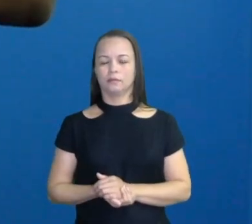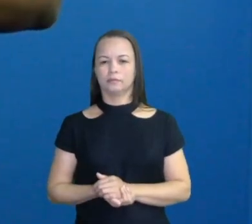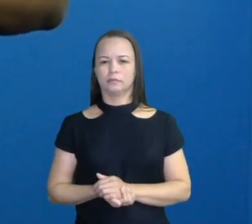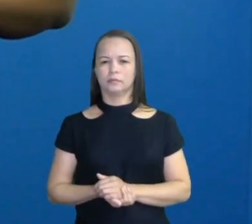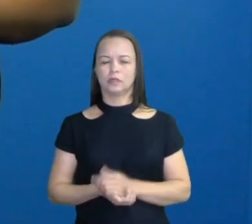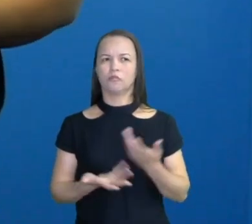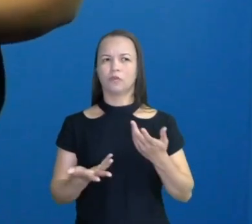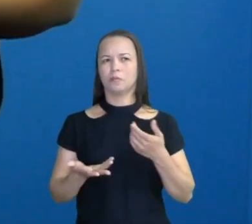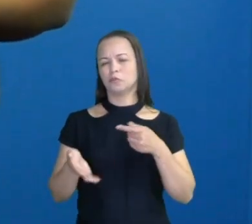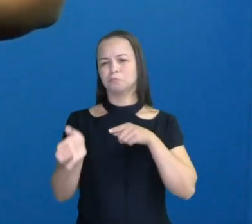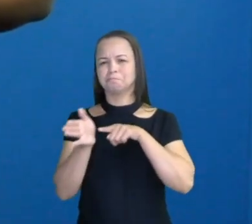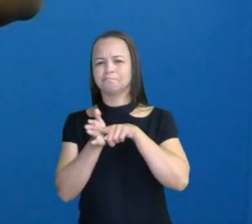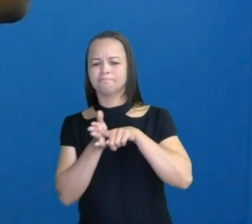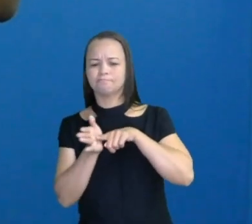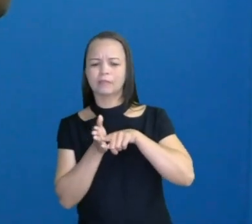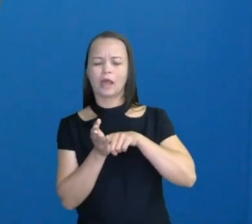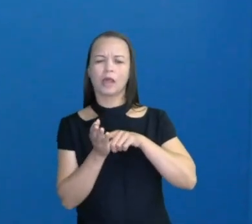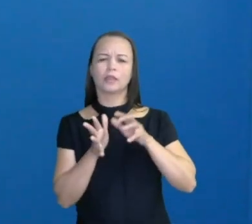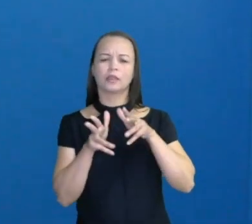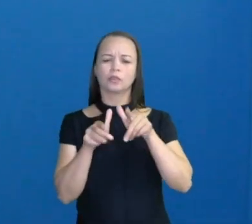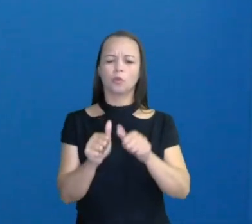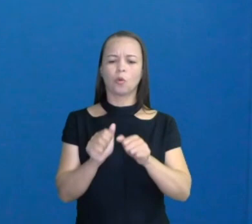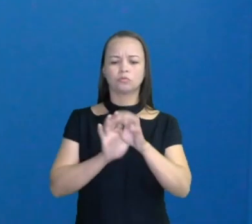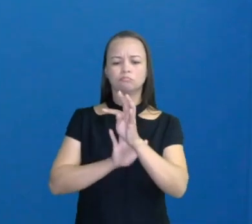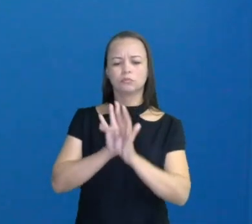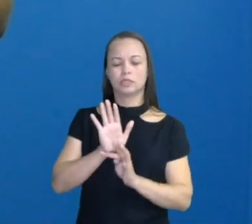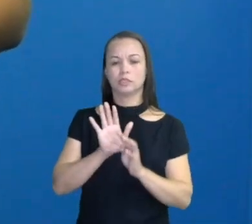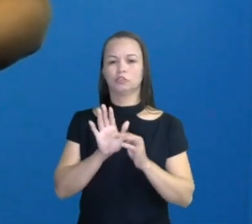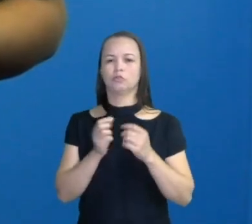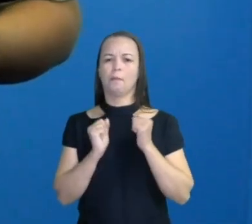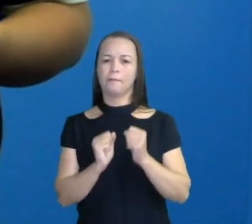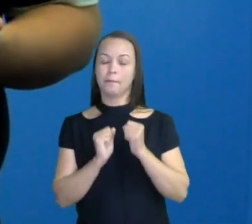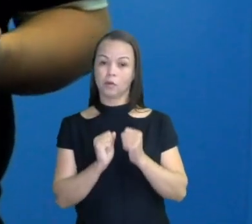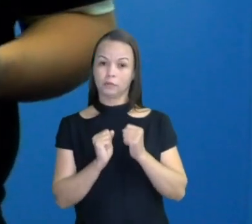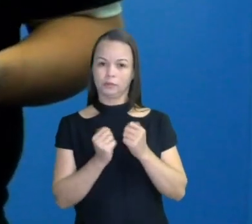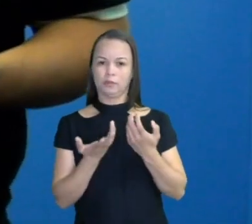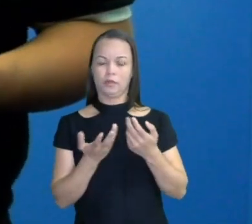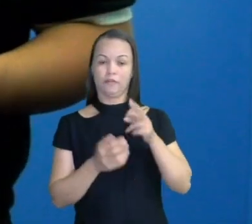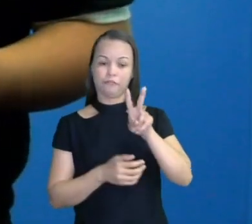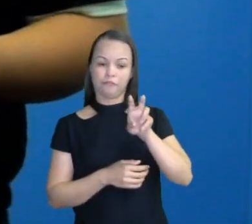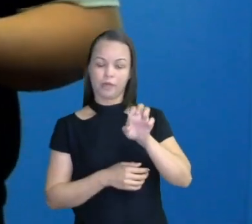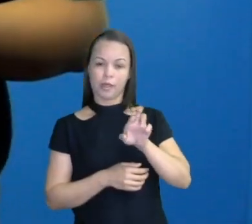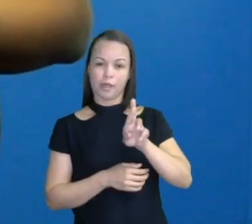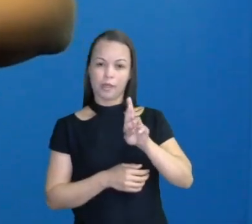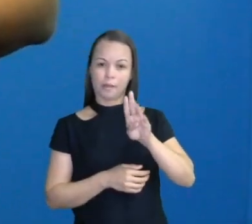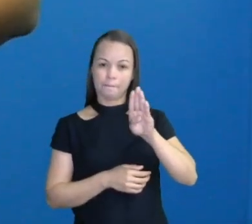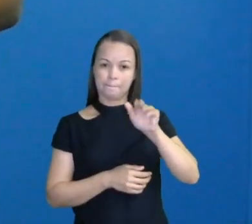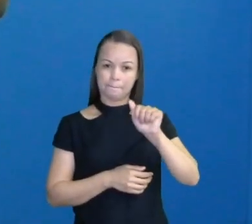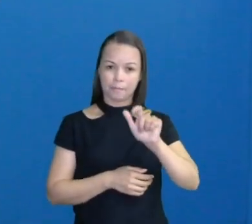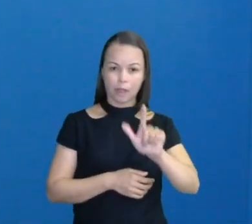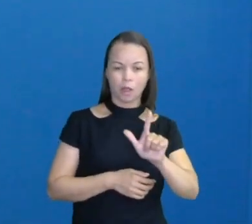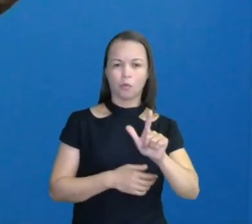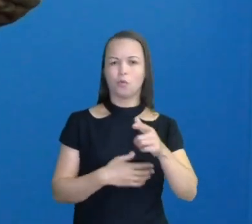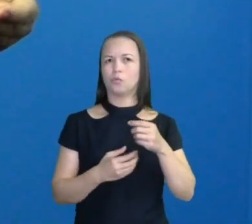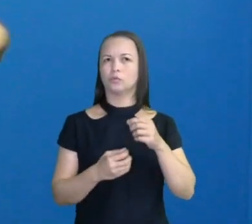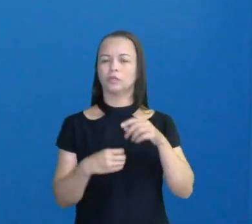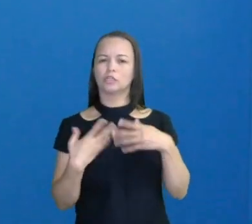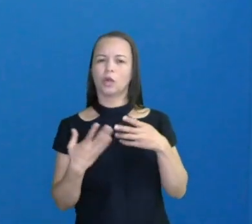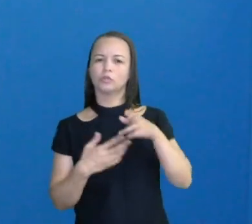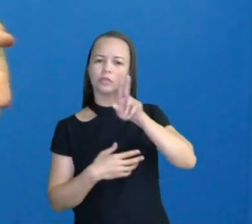vamos analisar que todo texto ele pode ser verbal, ou seja, utilizar a